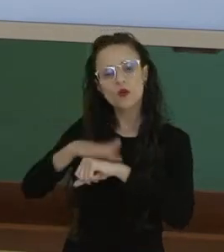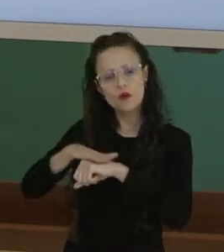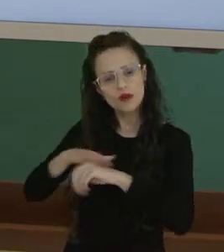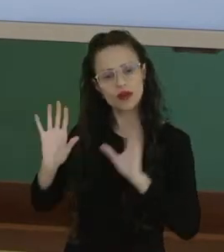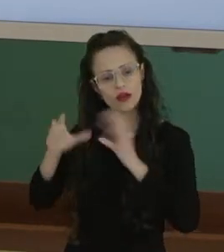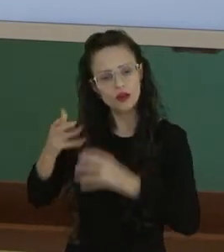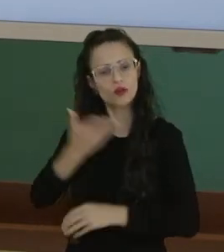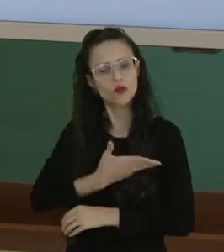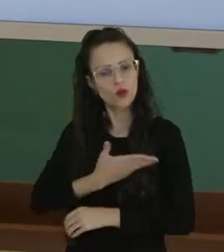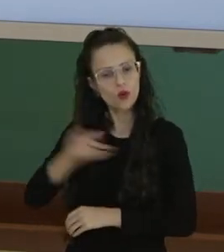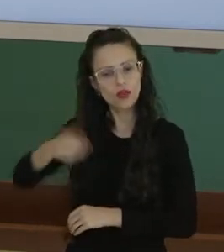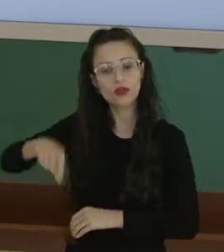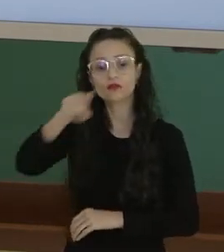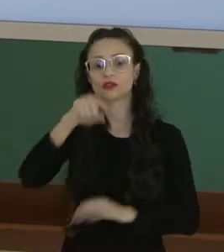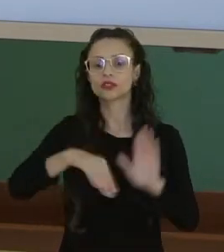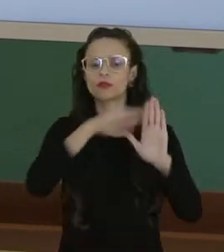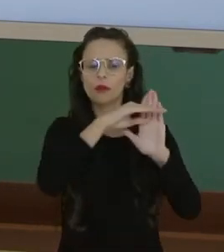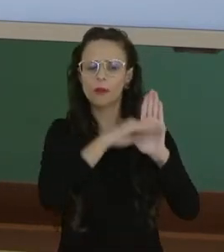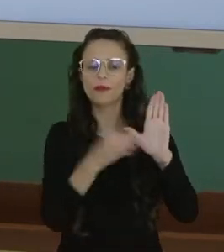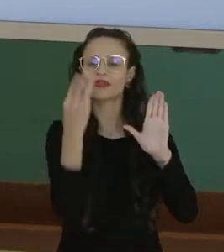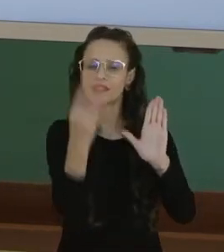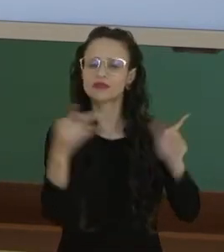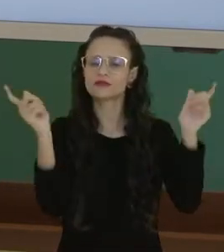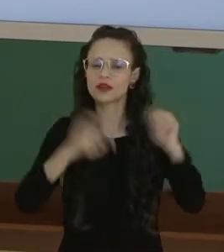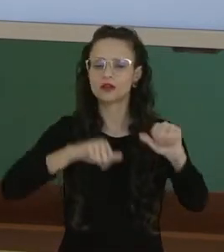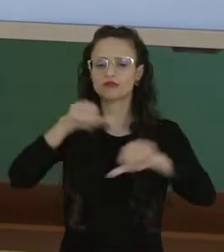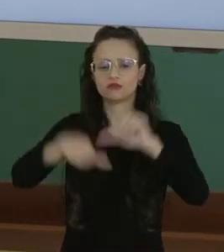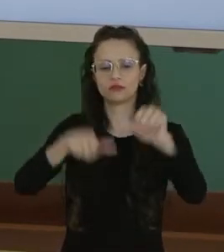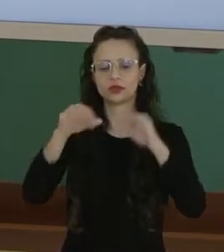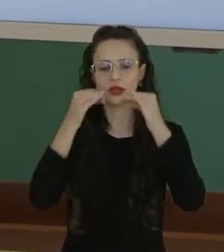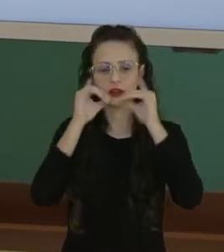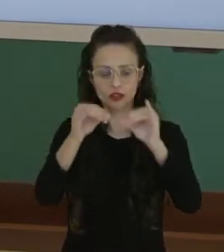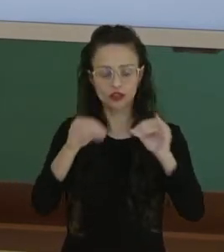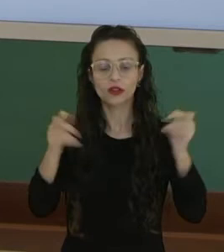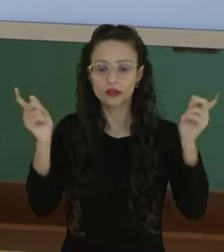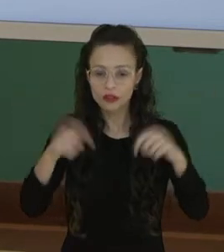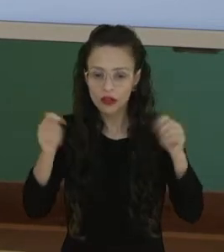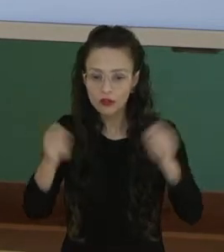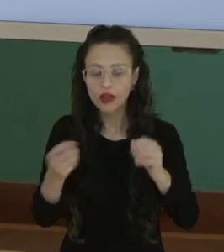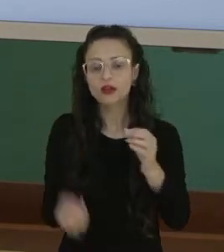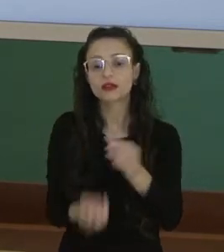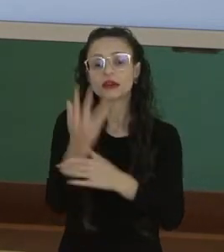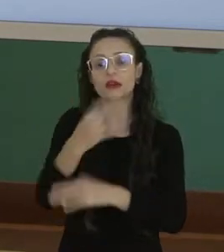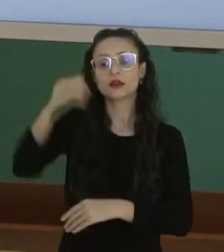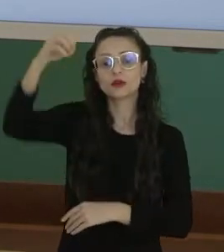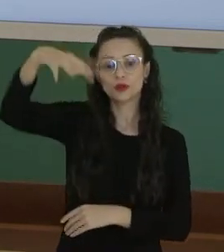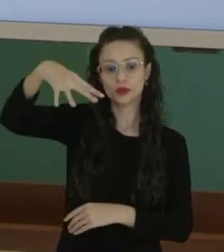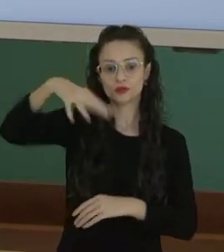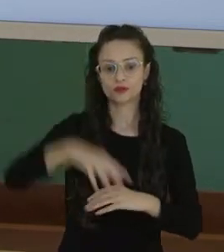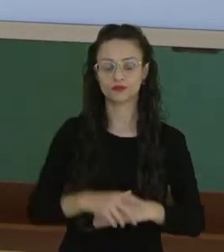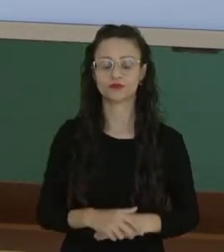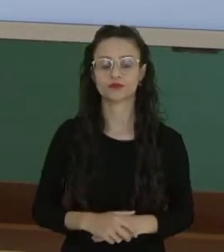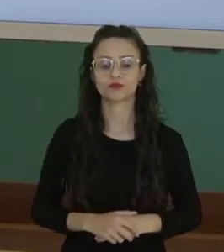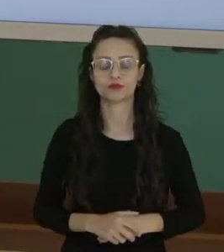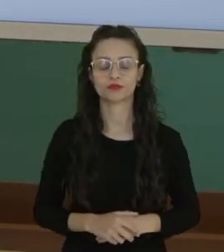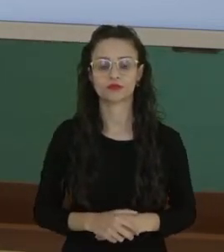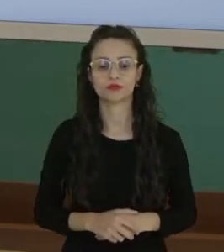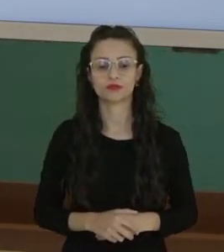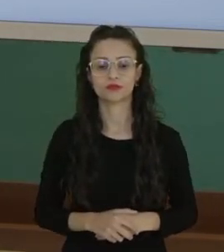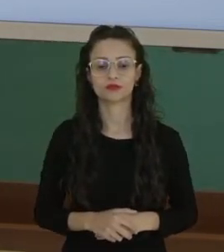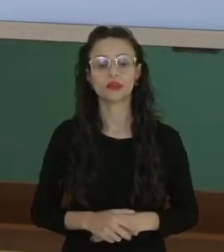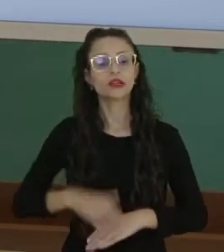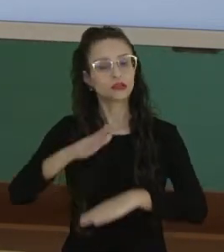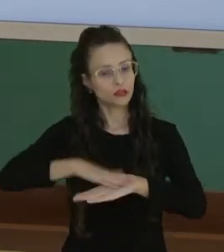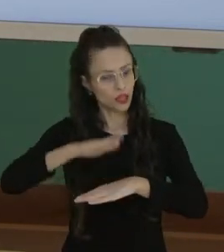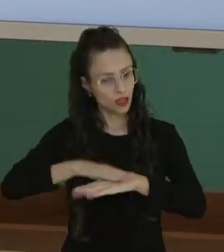colegas e liste 3 possíveis transformações de energia que podem gerar energia elétrica. Eu vou dar um